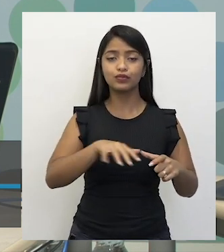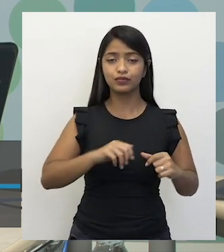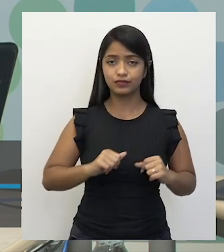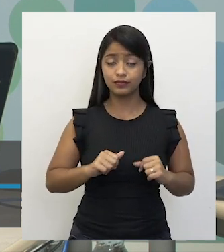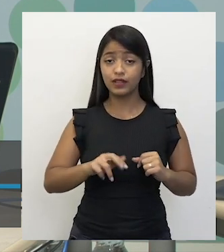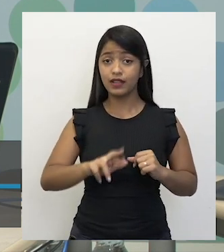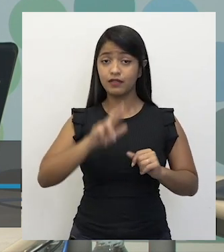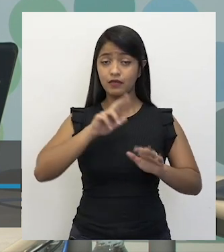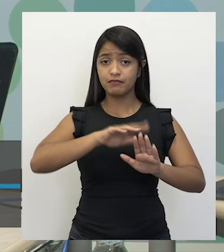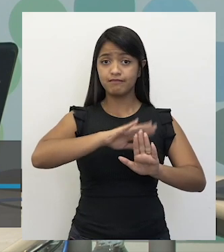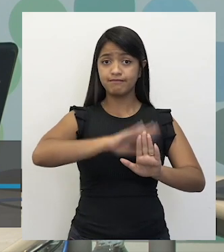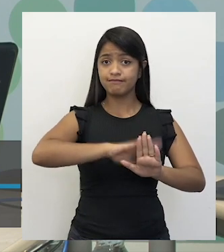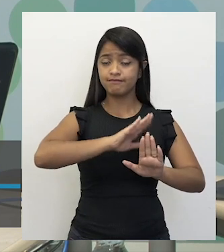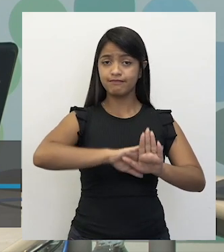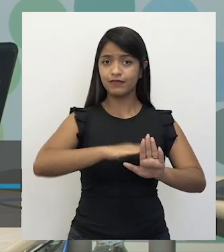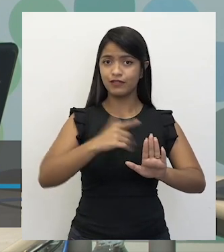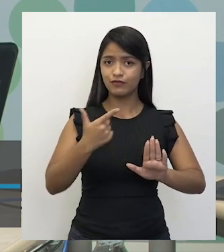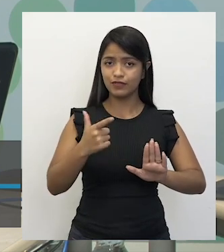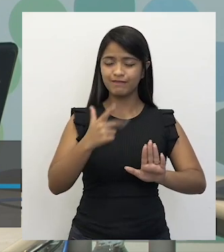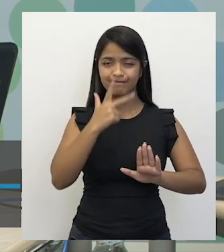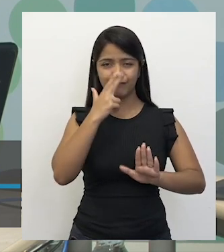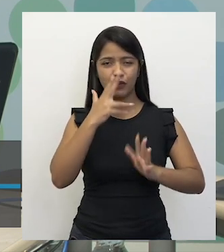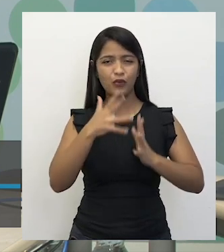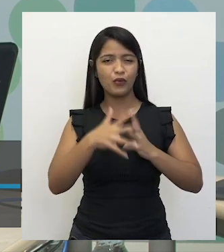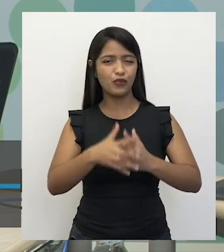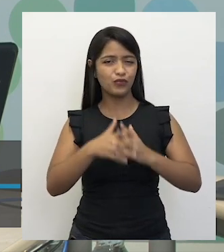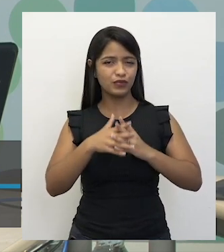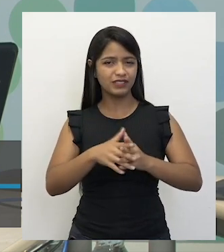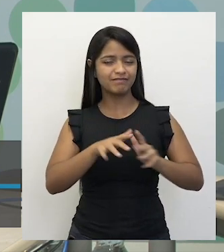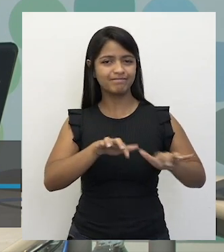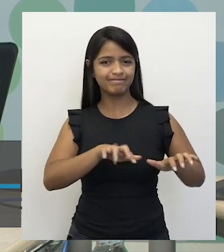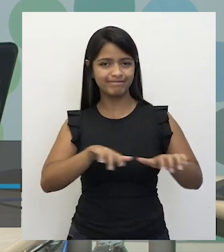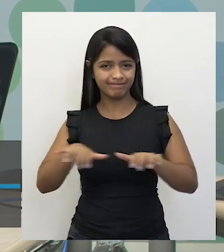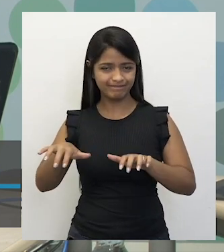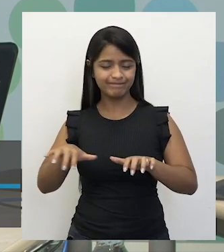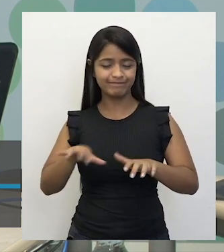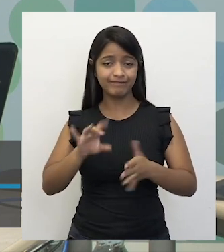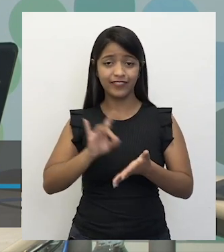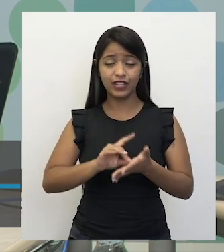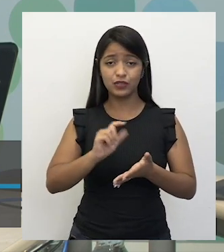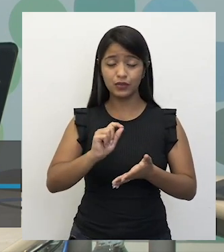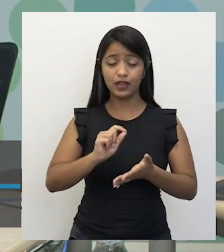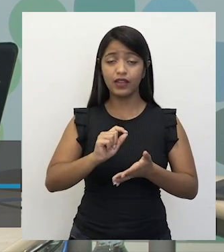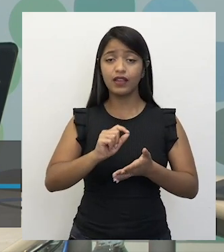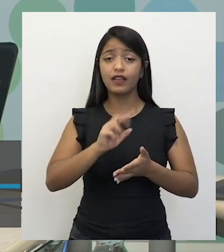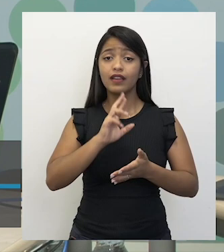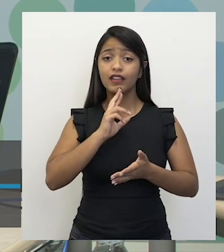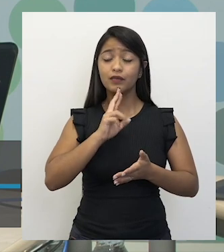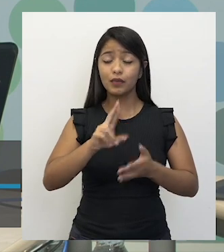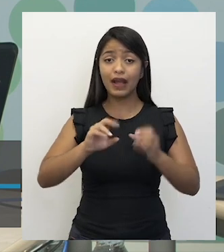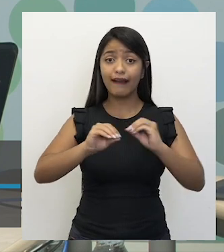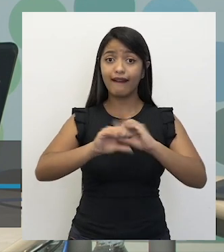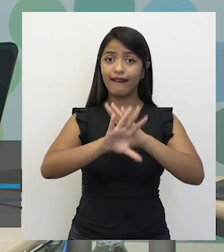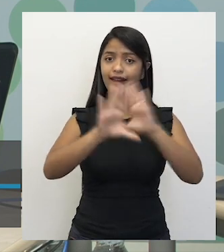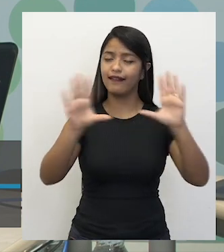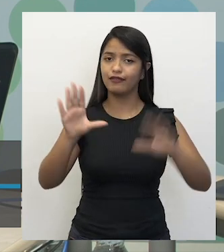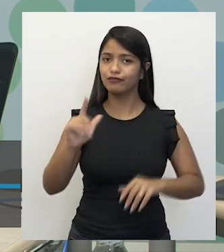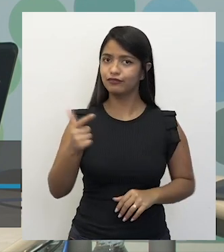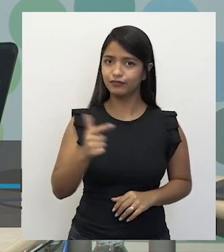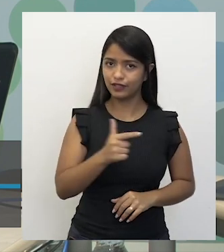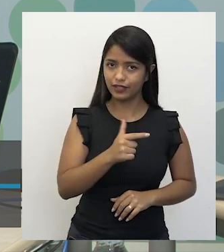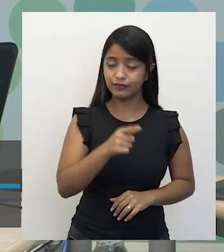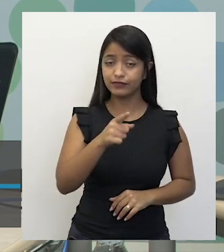está implícita. Houve uma confusão aí na digitação, tá, gente? Essa resposta não está explícita. Por isso é